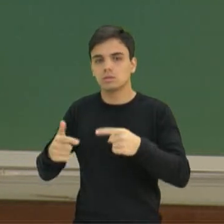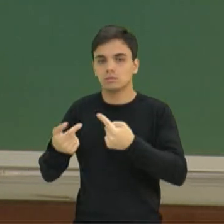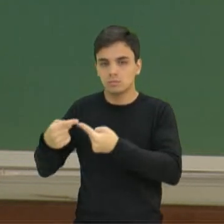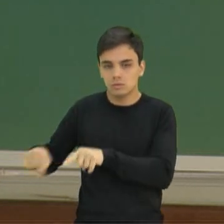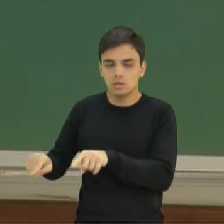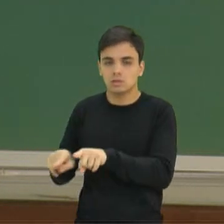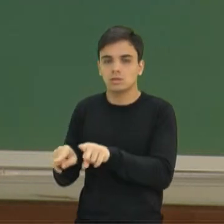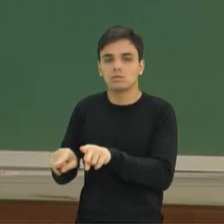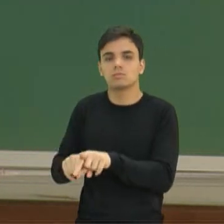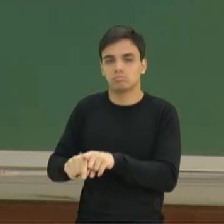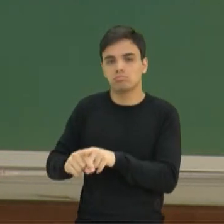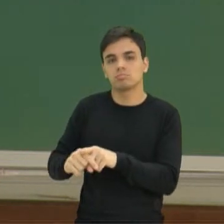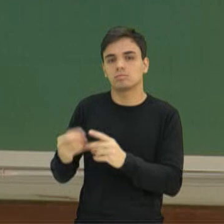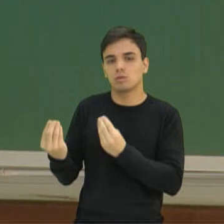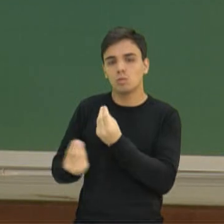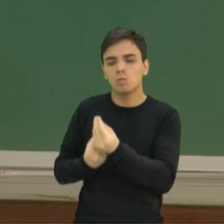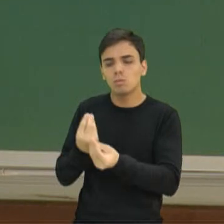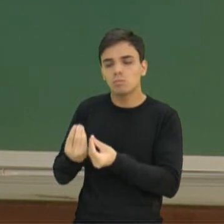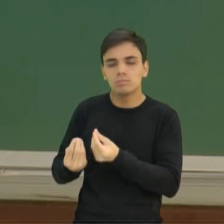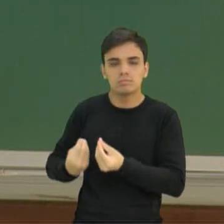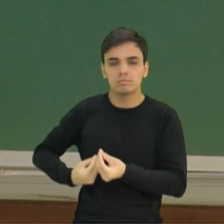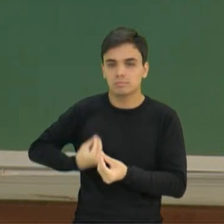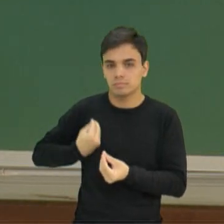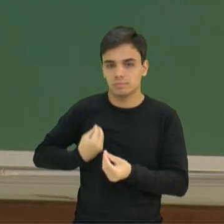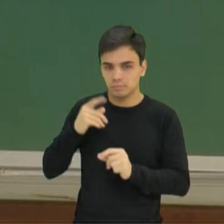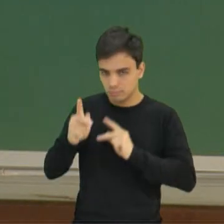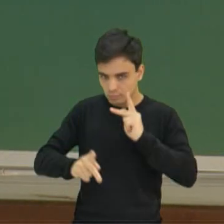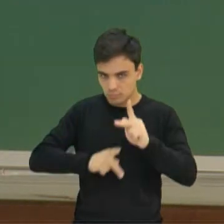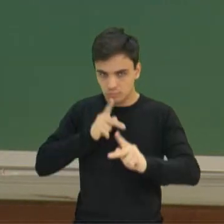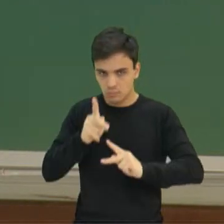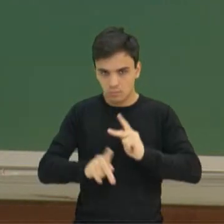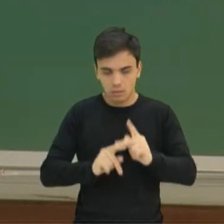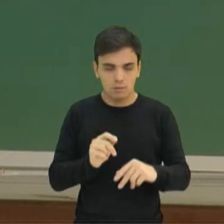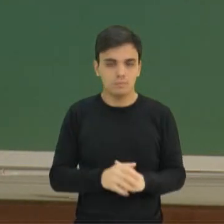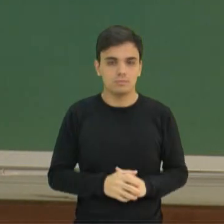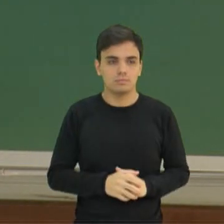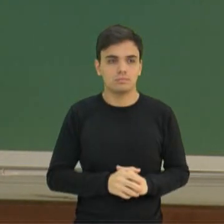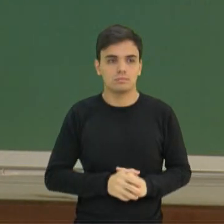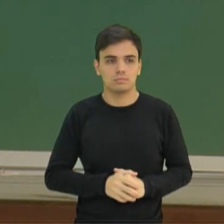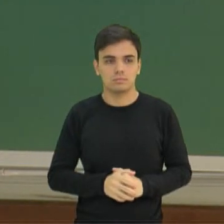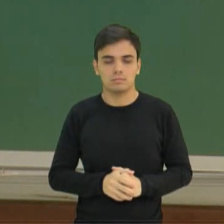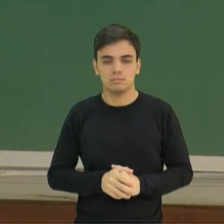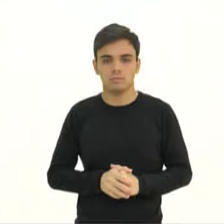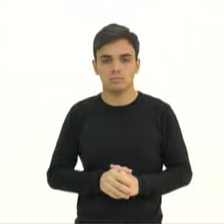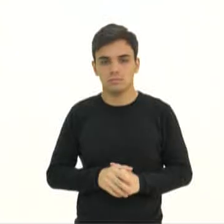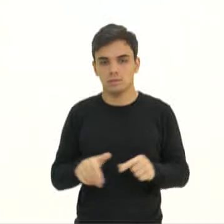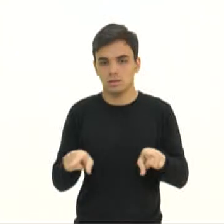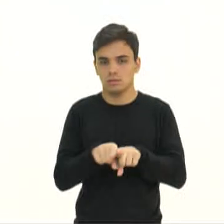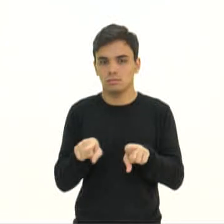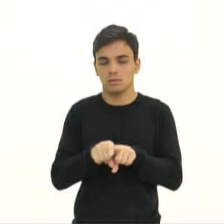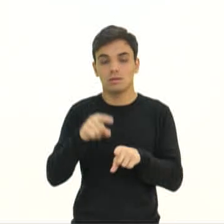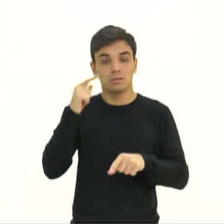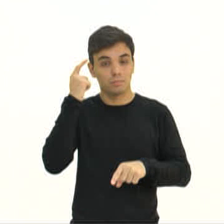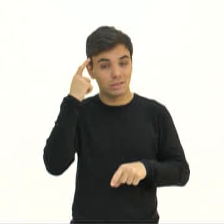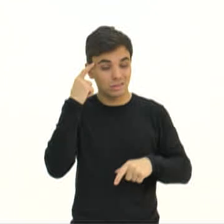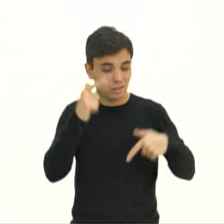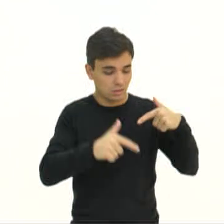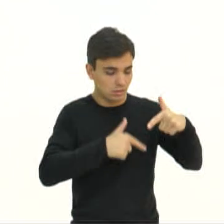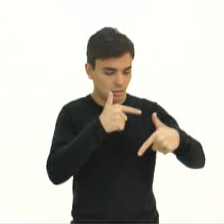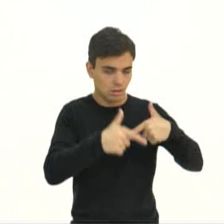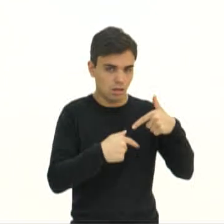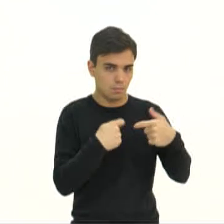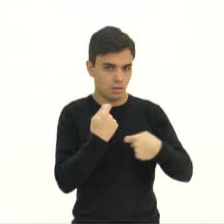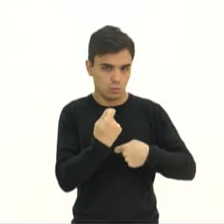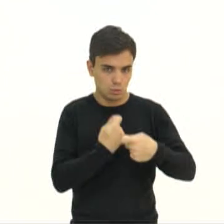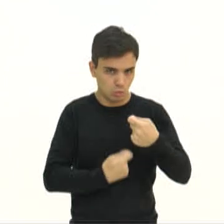questão da qualidade de vida da população, certo? E aí nós vamos pensar ali nessas atividades econômicas ali,